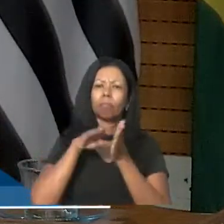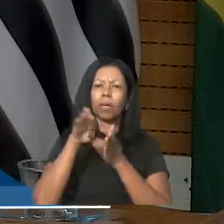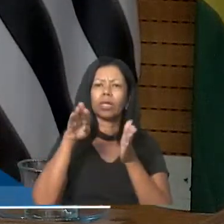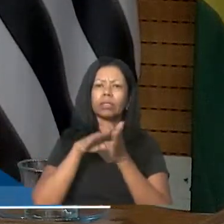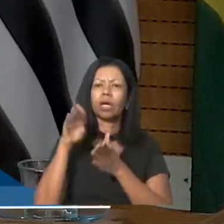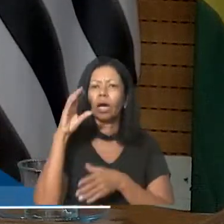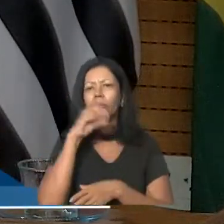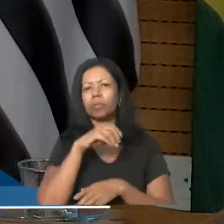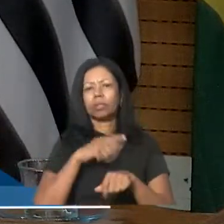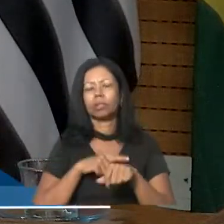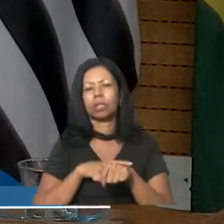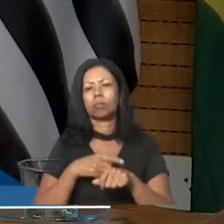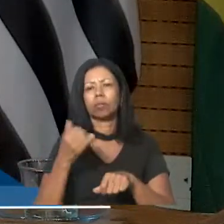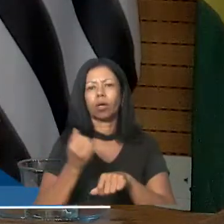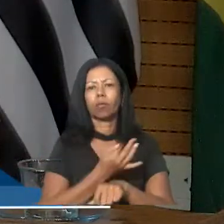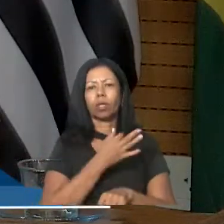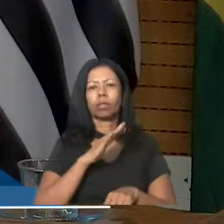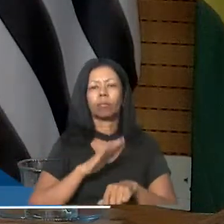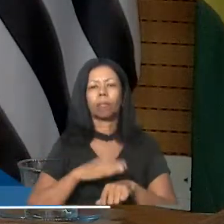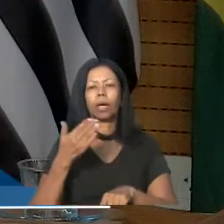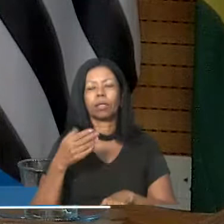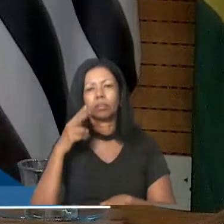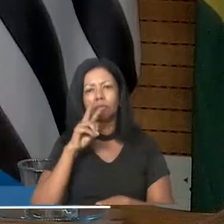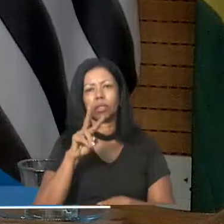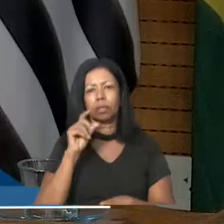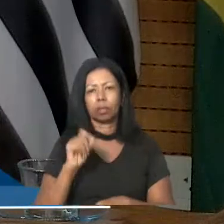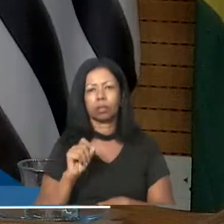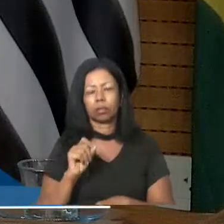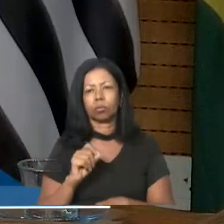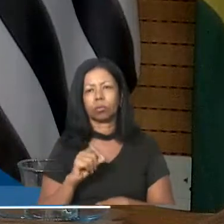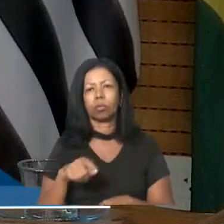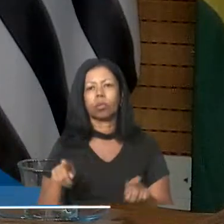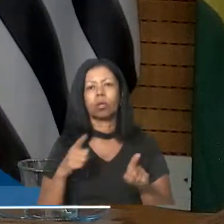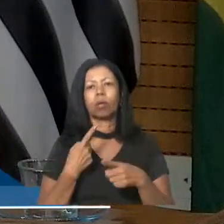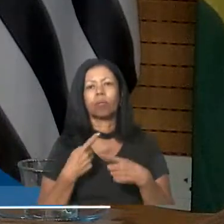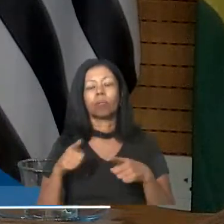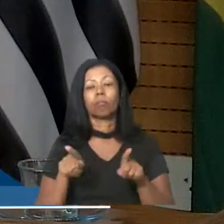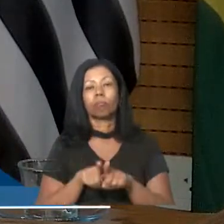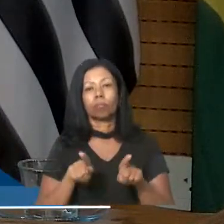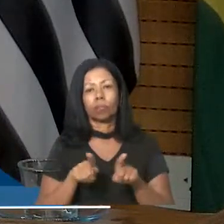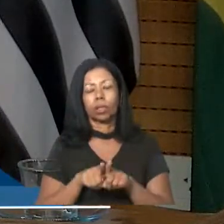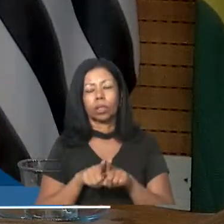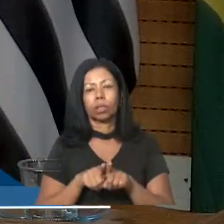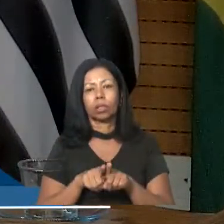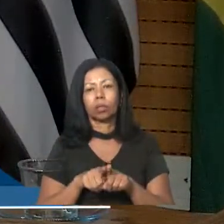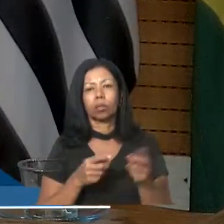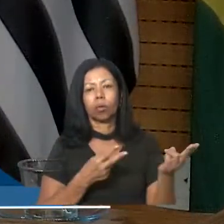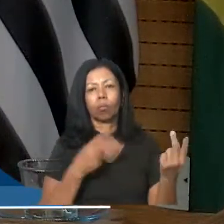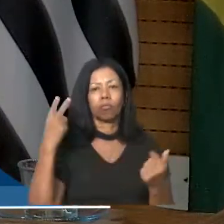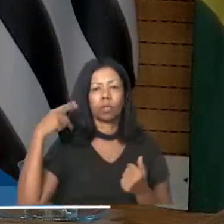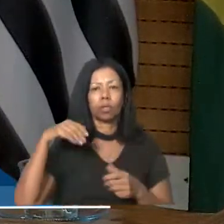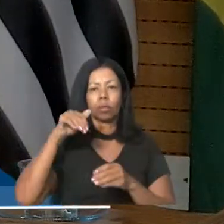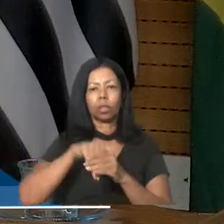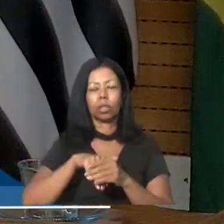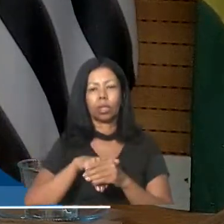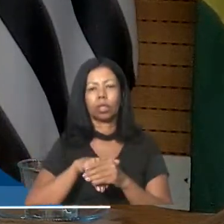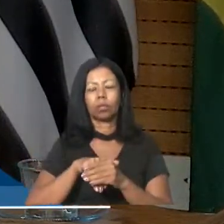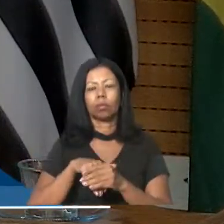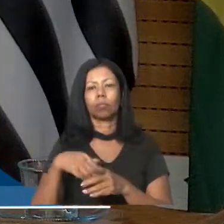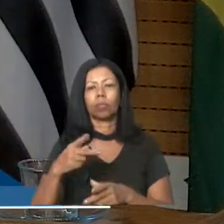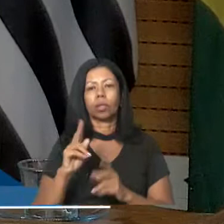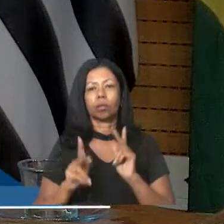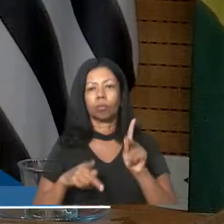aguento mais ver isso. Porque ao mesmo tempo que eu sou um parlamentar, que fui eleito pelo voto do povo, assim